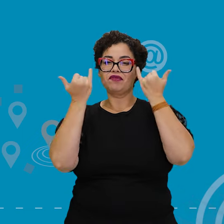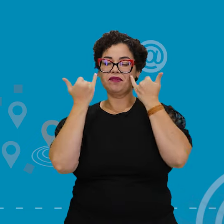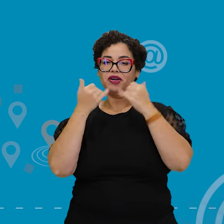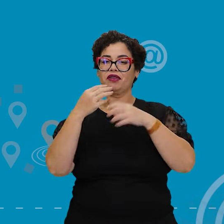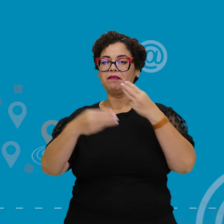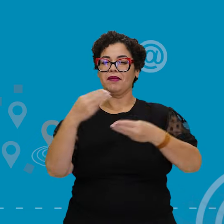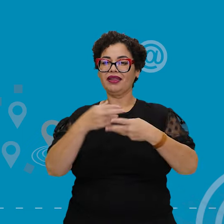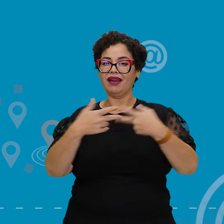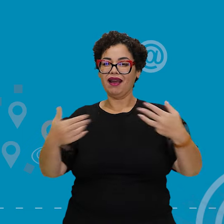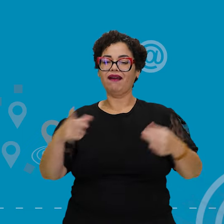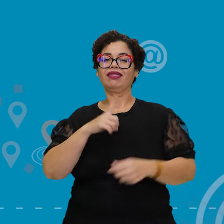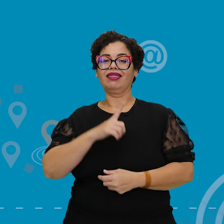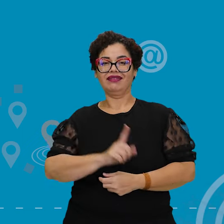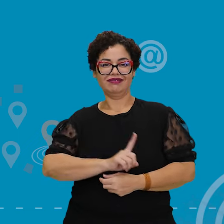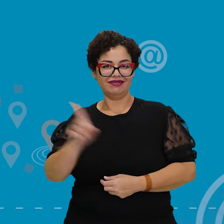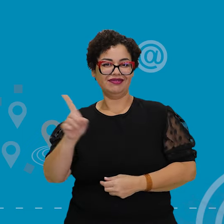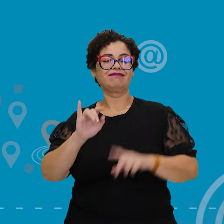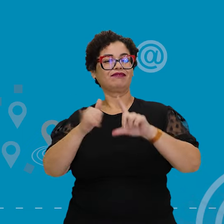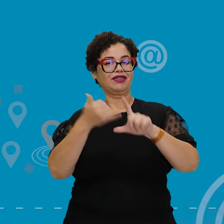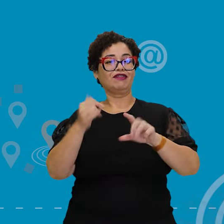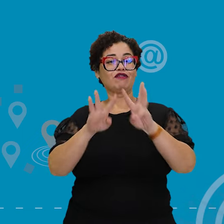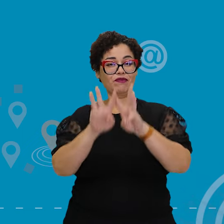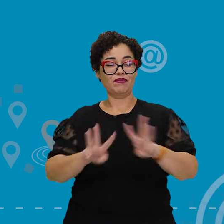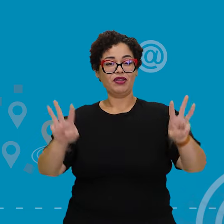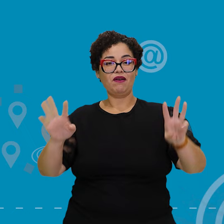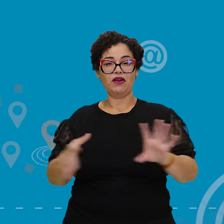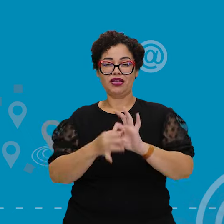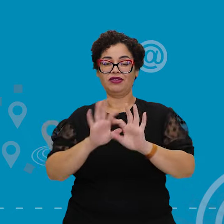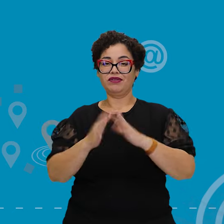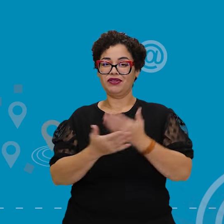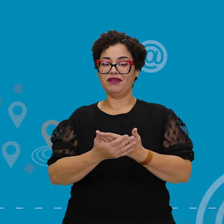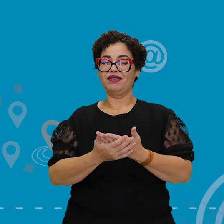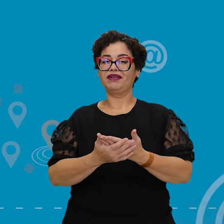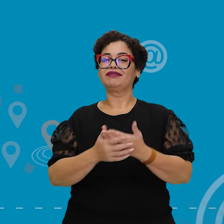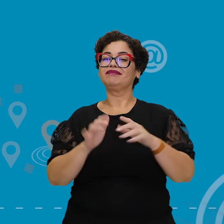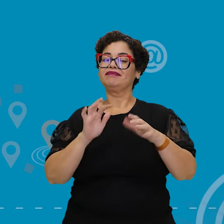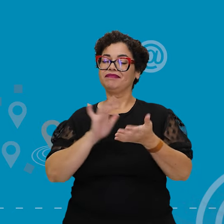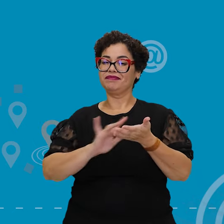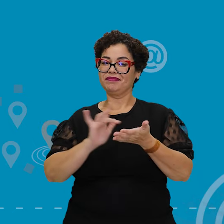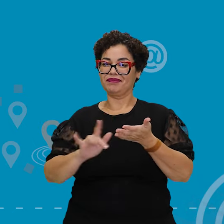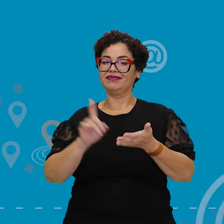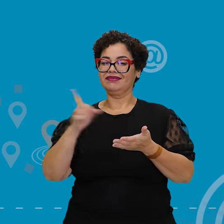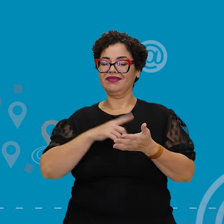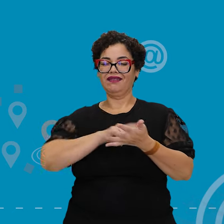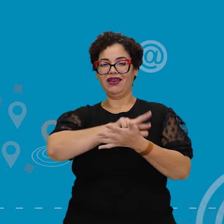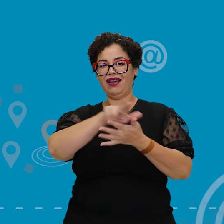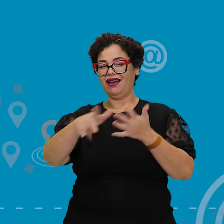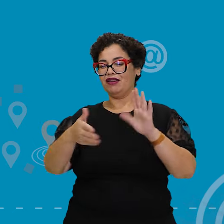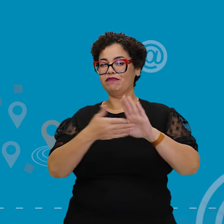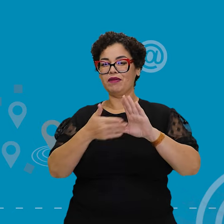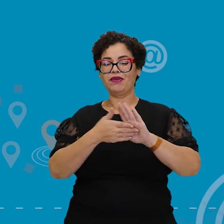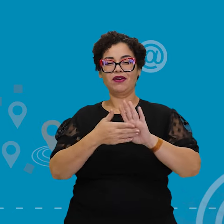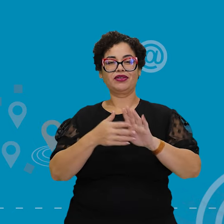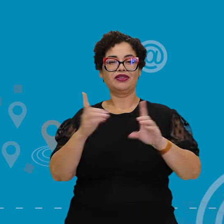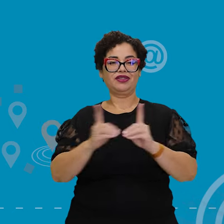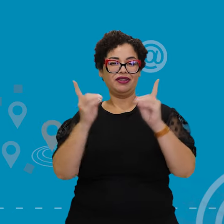playlist Informando. E o nosso material também está disponível no portal Conexão Escola, em nossa